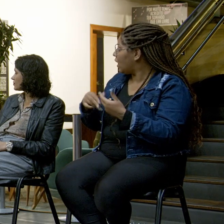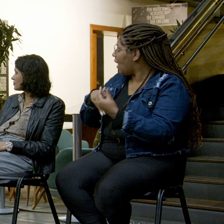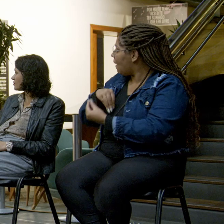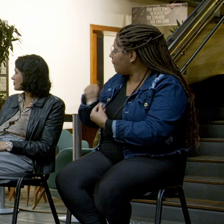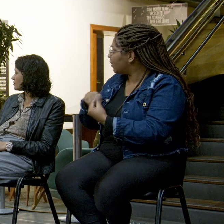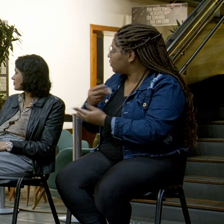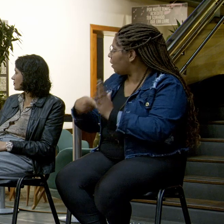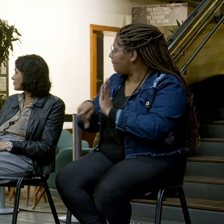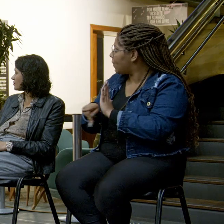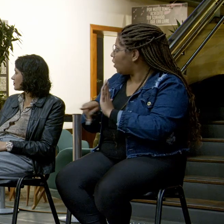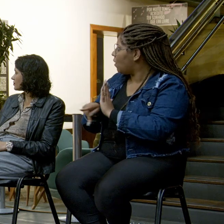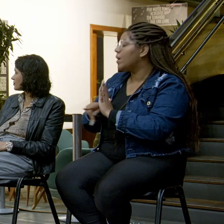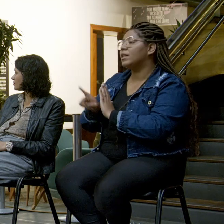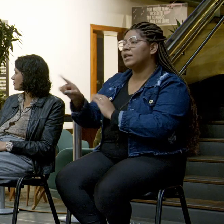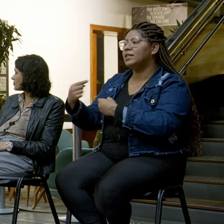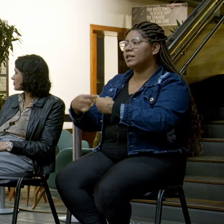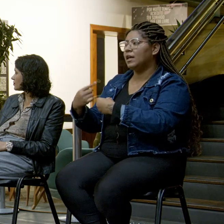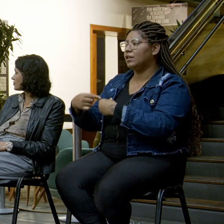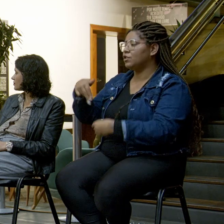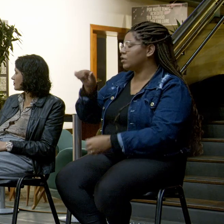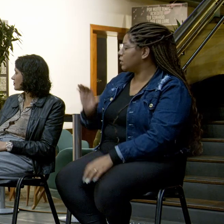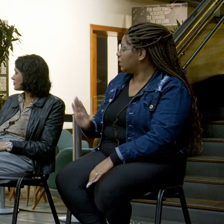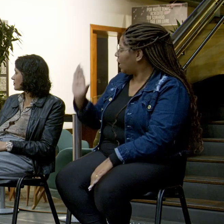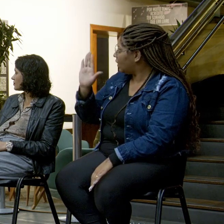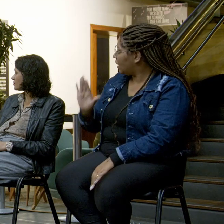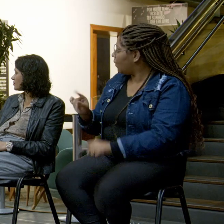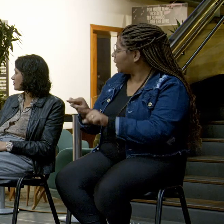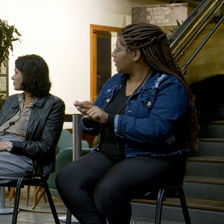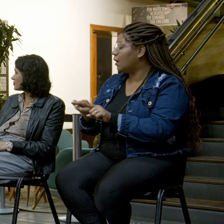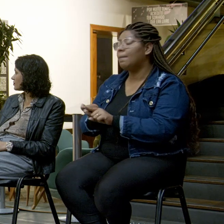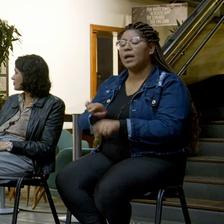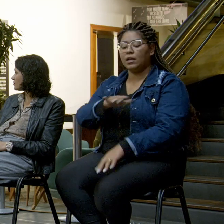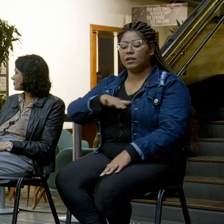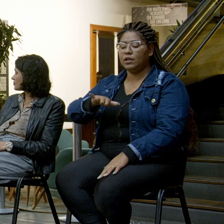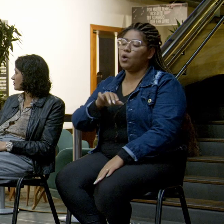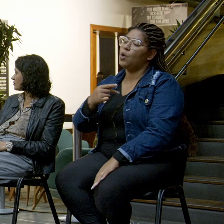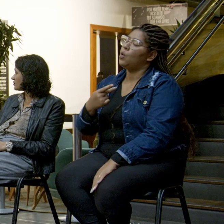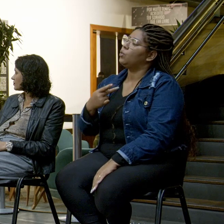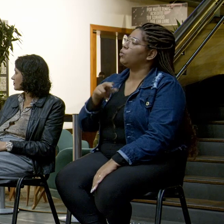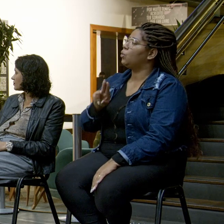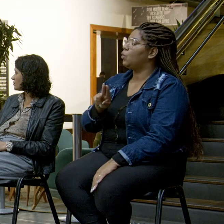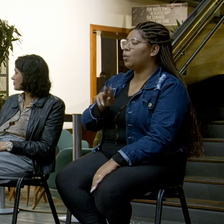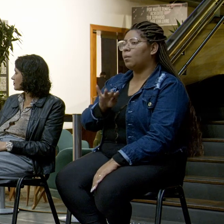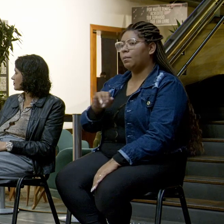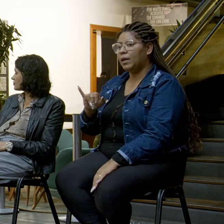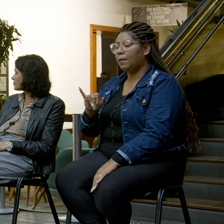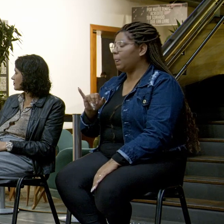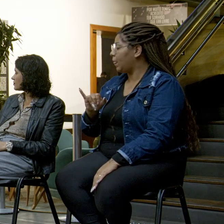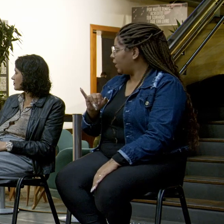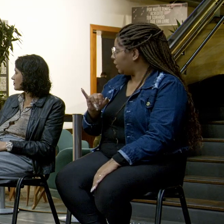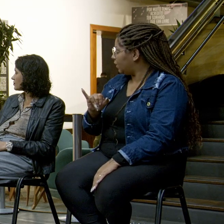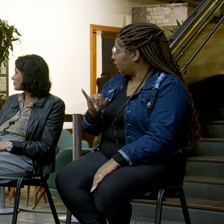cultura da minha terra natal, a Calábria, ali no sul da Itália, e da terra tupi-guarani. Tornei-me Calabra